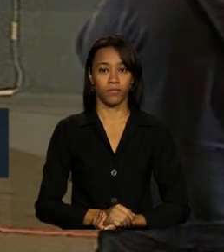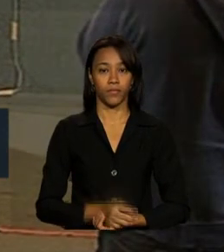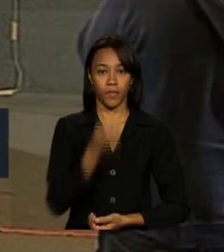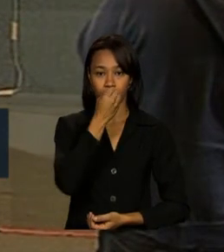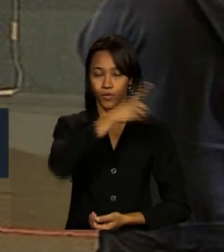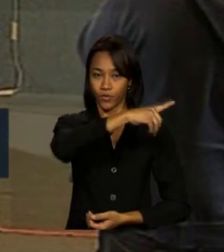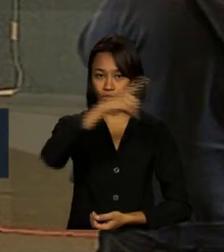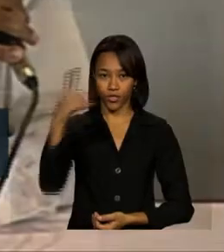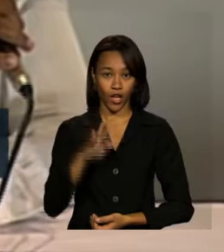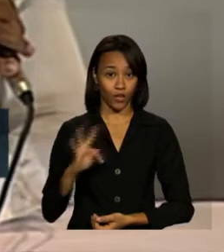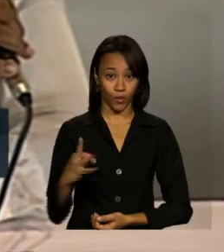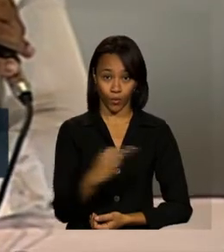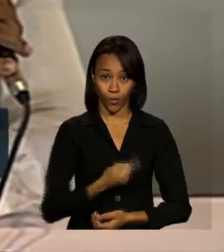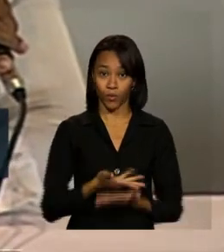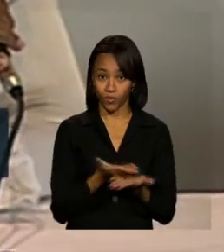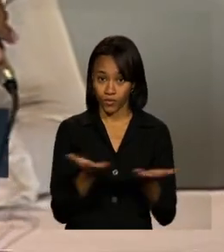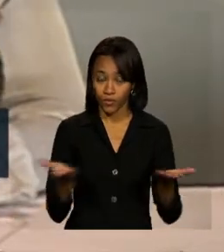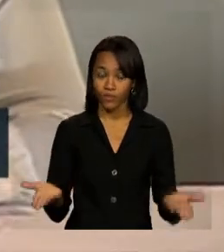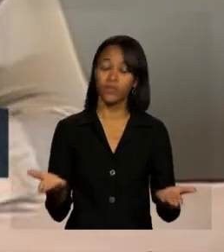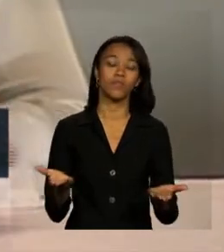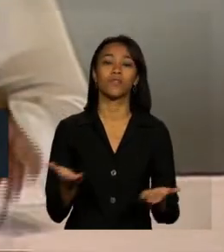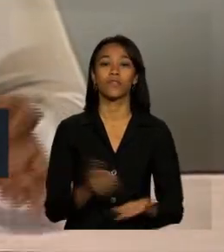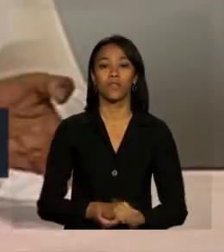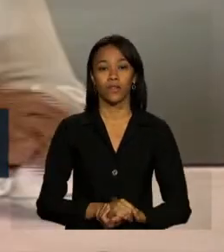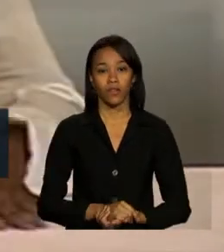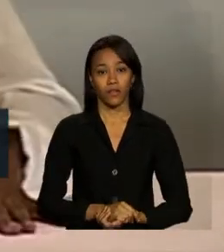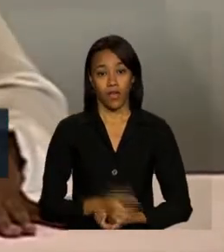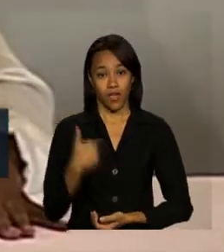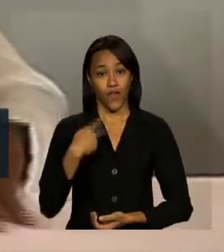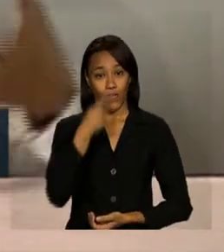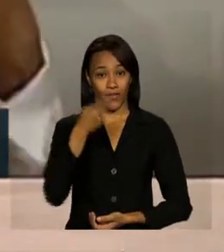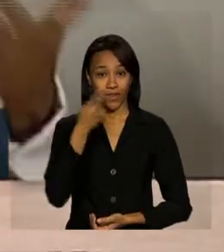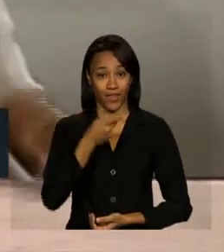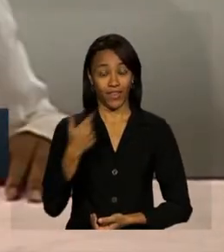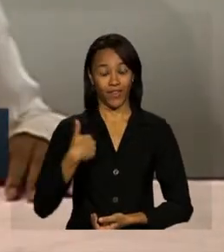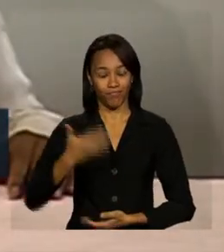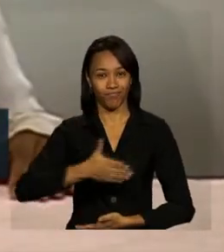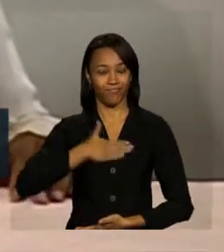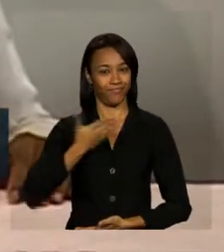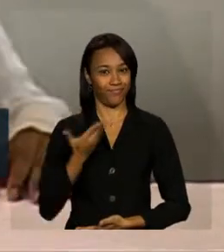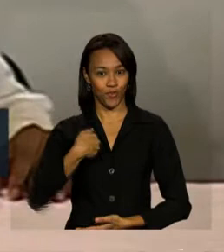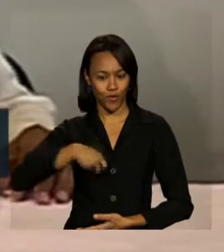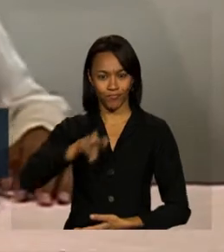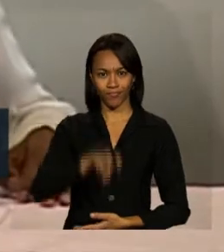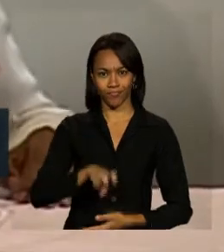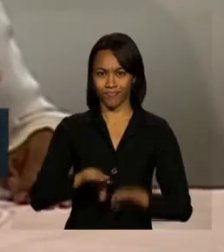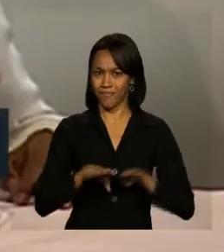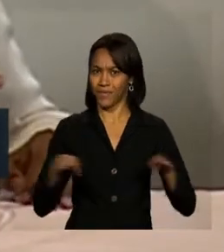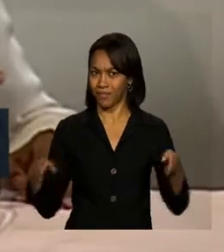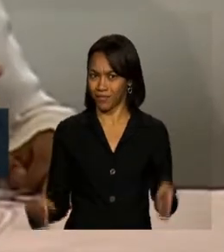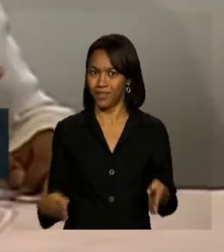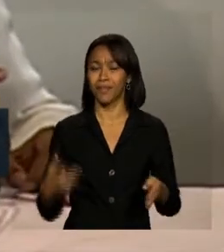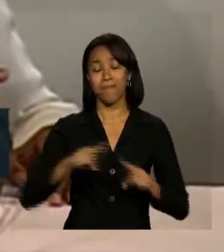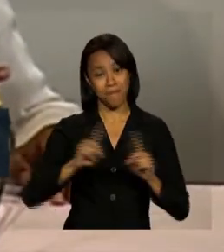Bom dia a todos e todas. Eu devo dizer a vocês que estou surpresa de estar aqui nessa mesa,